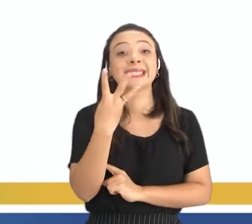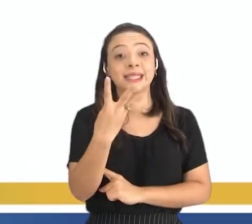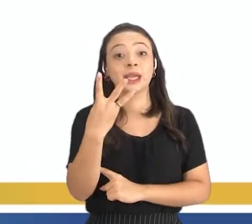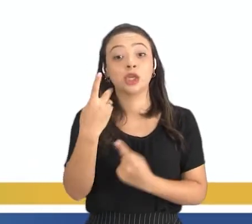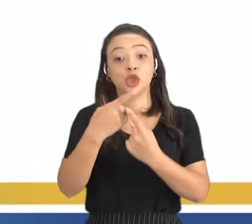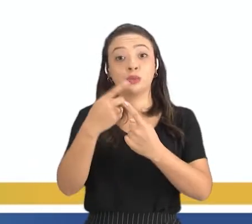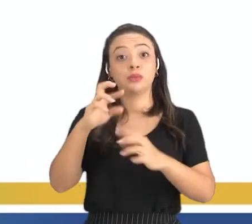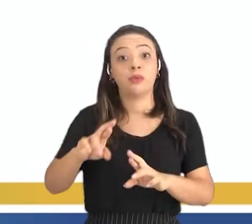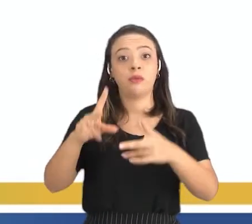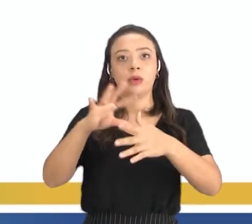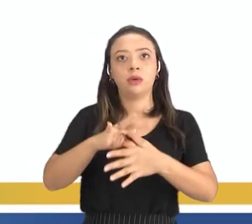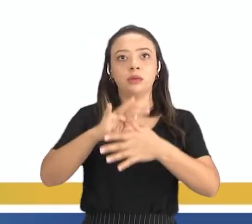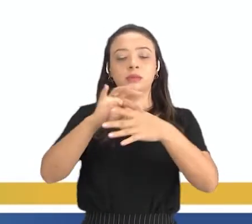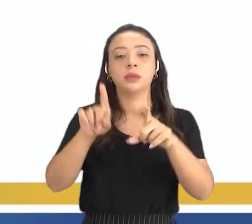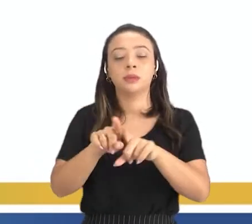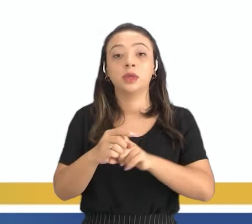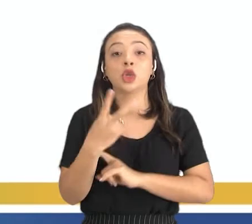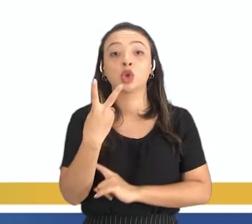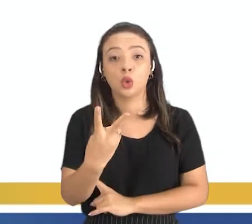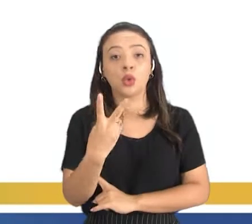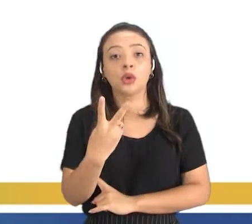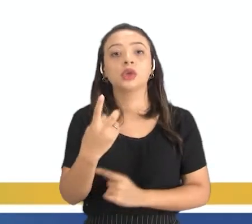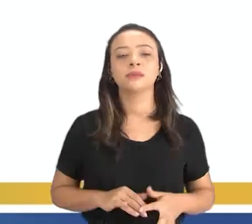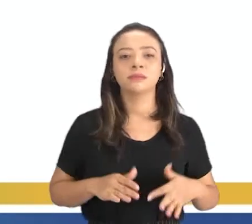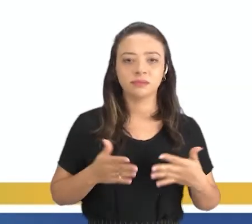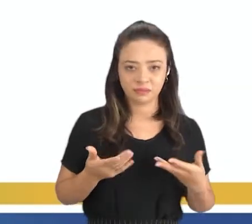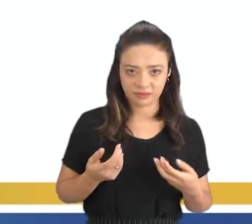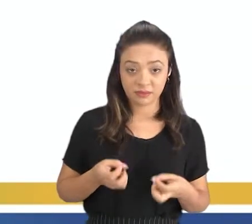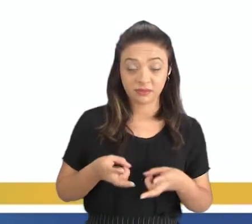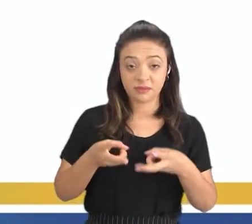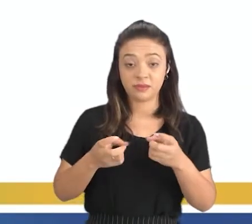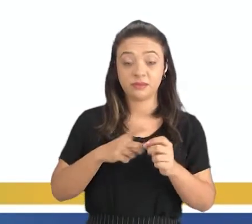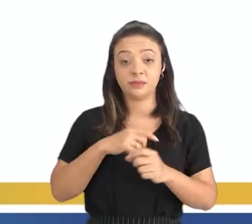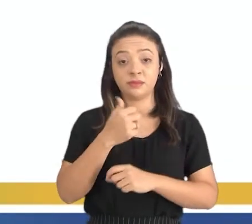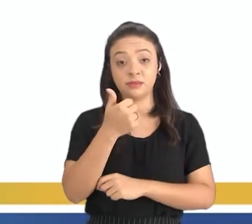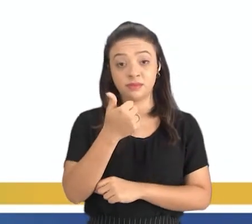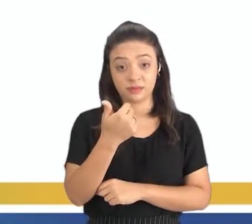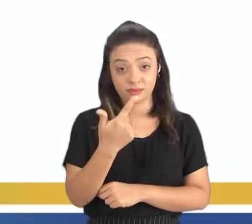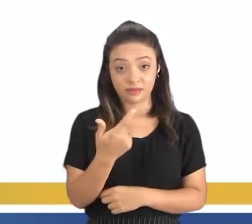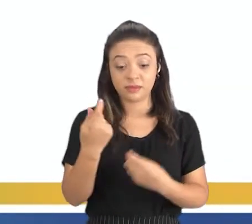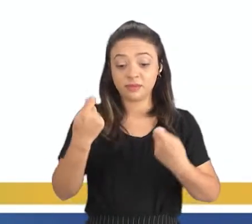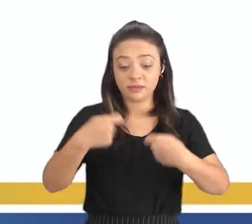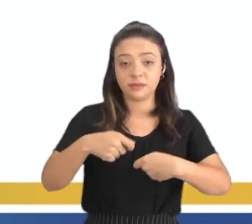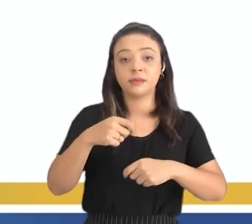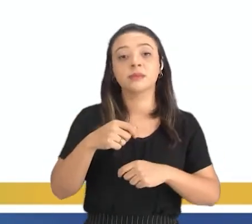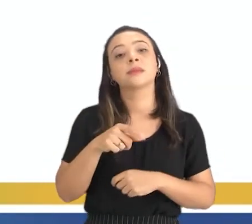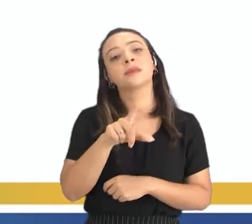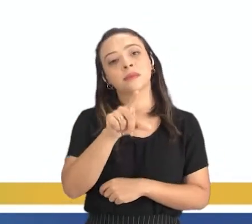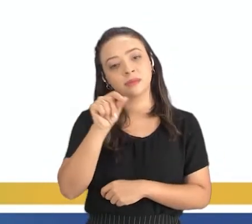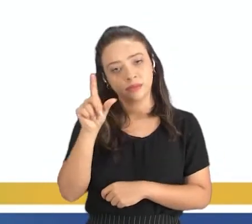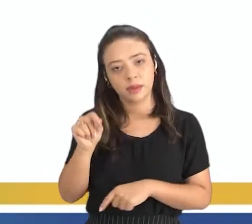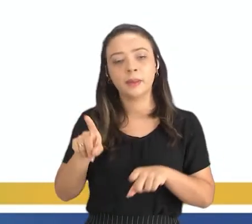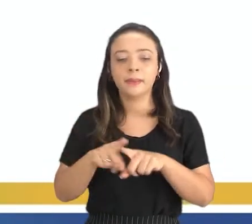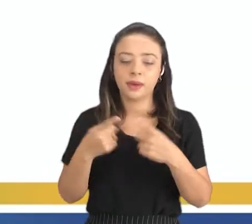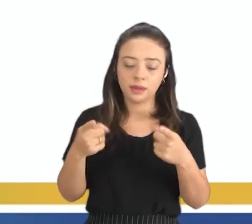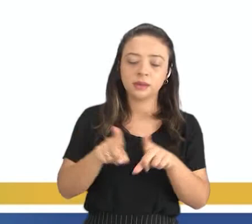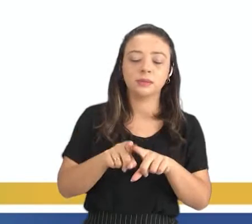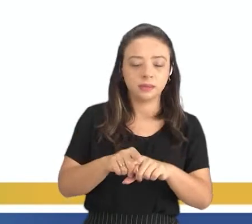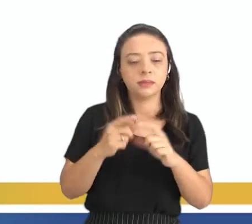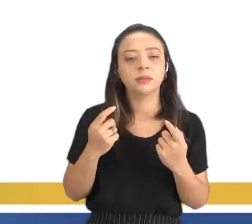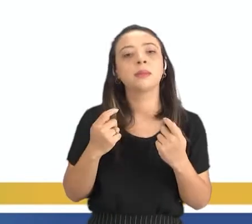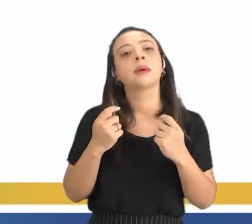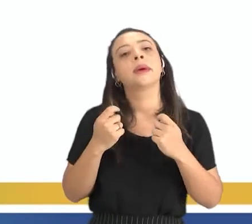de carne, né? E 2 tipos de bebida. Então, note que há 12 possibilidades de escolha, né? Mas era possível a gente chegar a esse